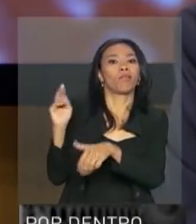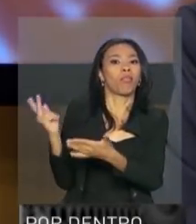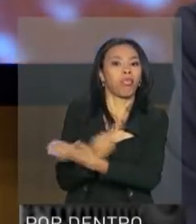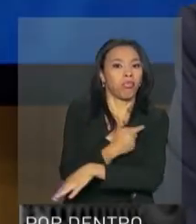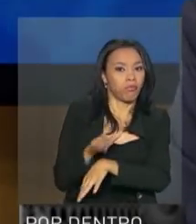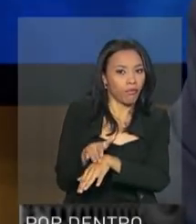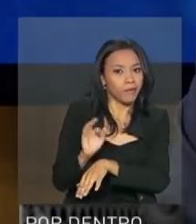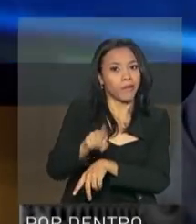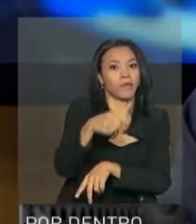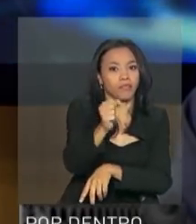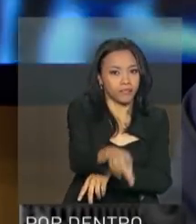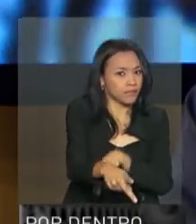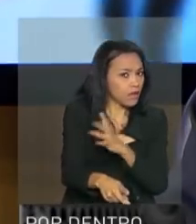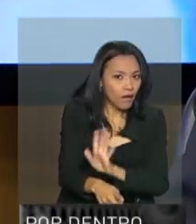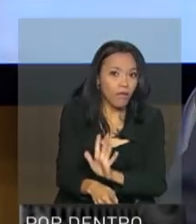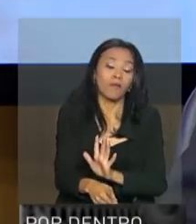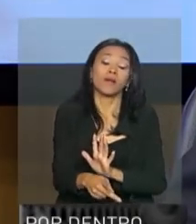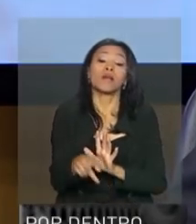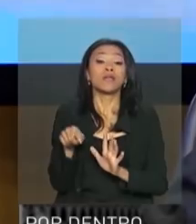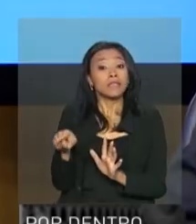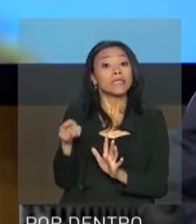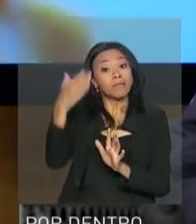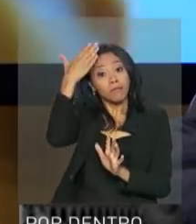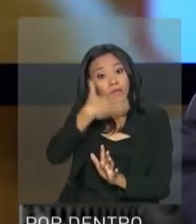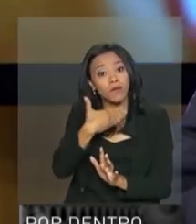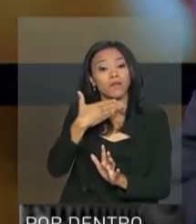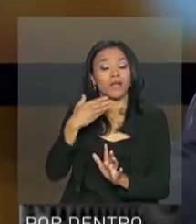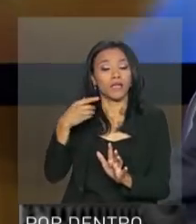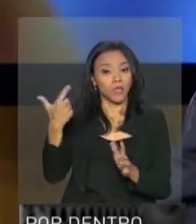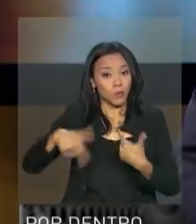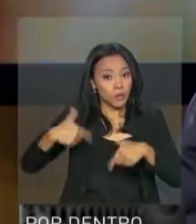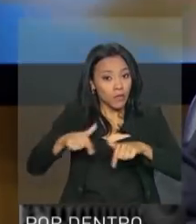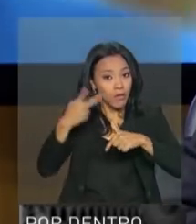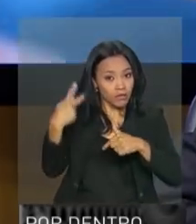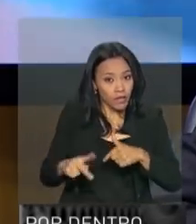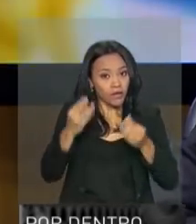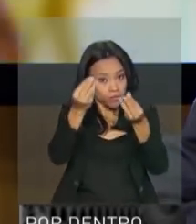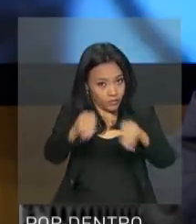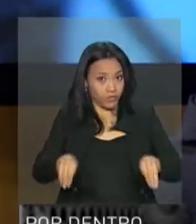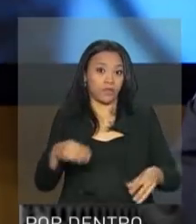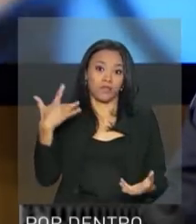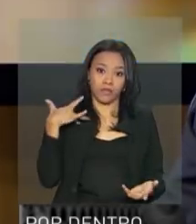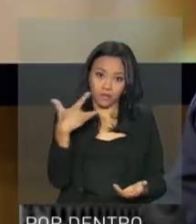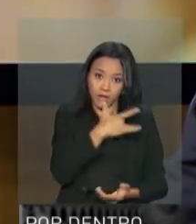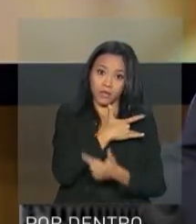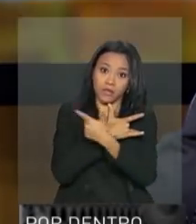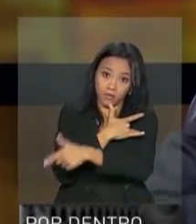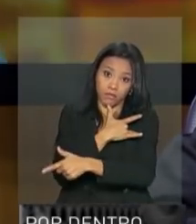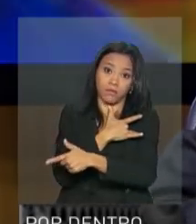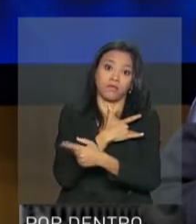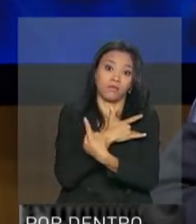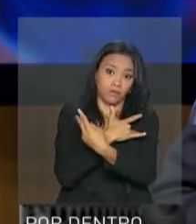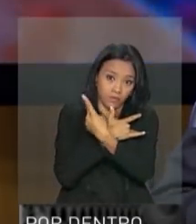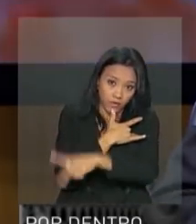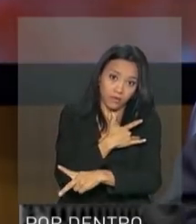trabalho potencialmente prejudique sua saúde. Tem um potencial ruim à saúde da pessoa, continuarão